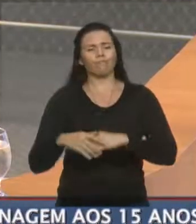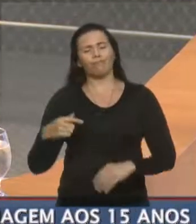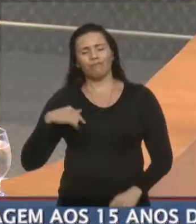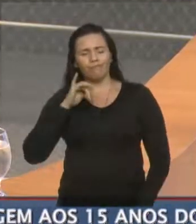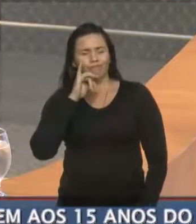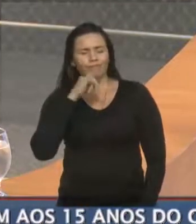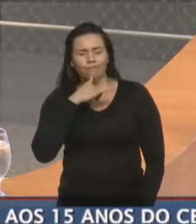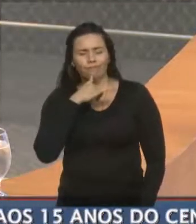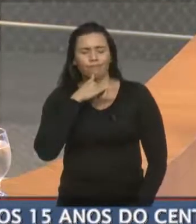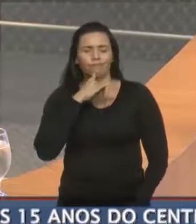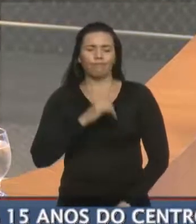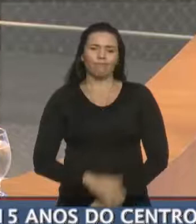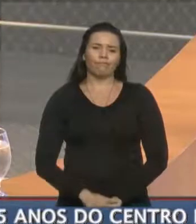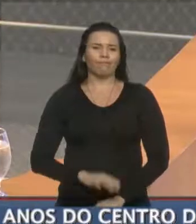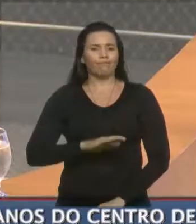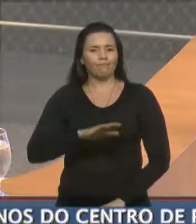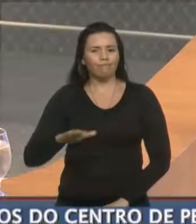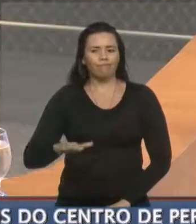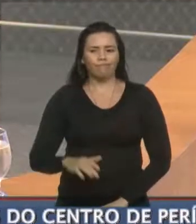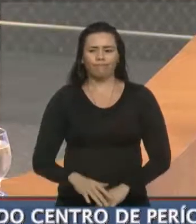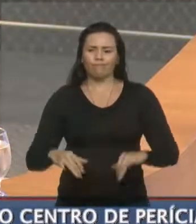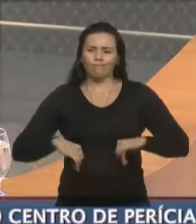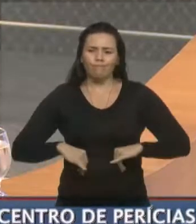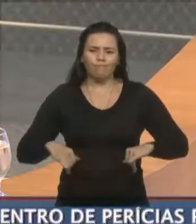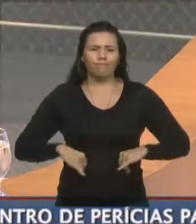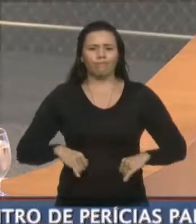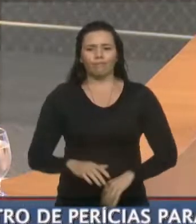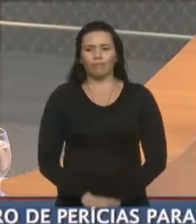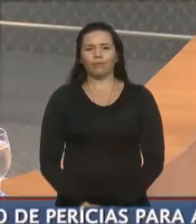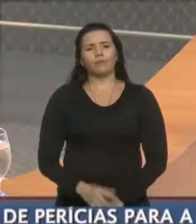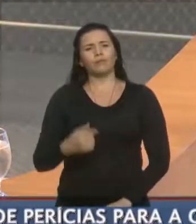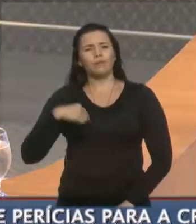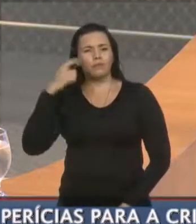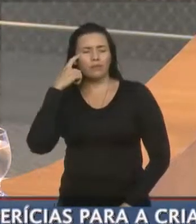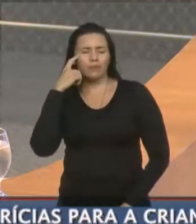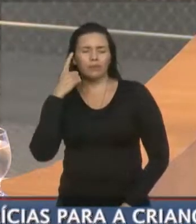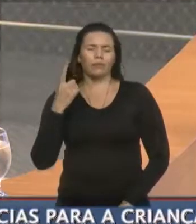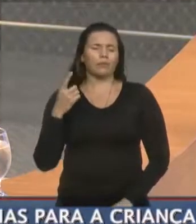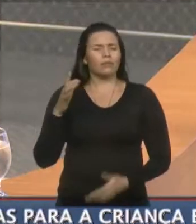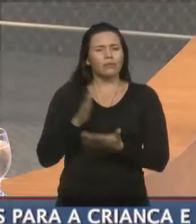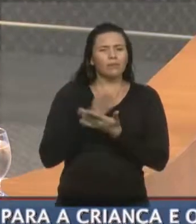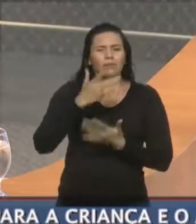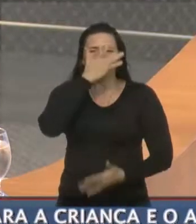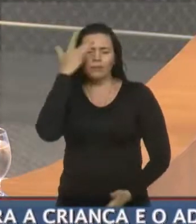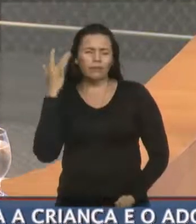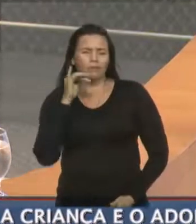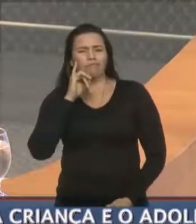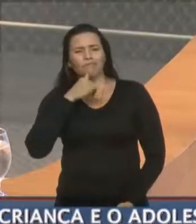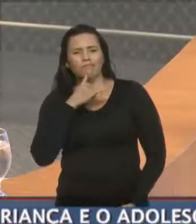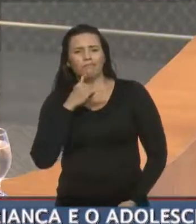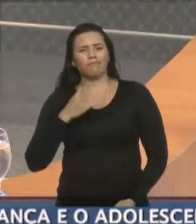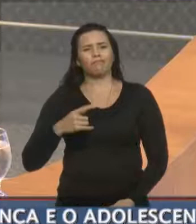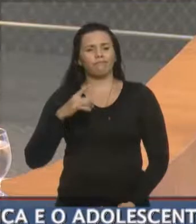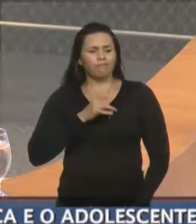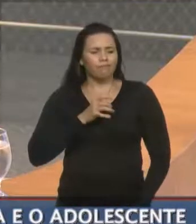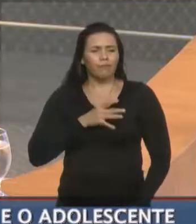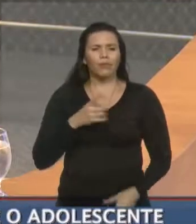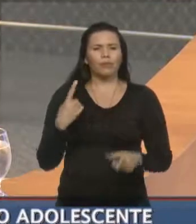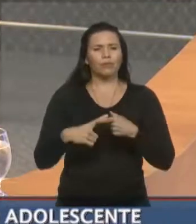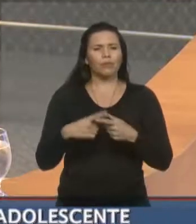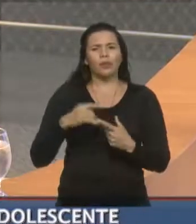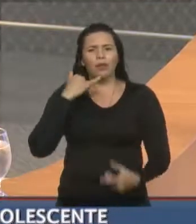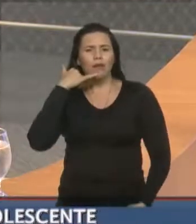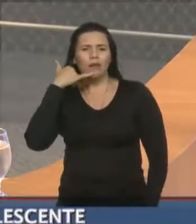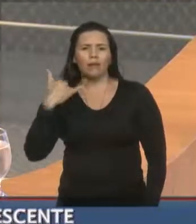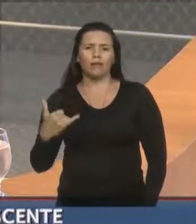existirem, infelizmente, ainda existem aqueles que têm medo, que têm receio de formalizar uma denúncia, de formalizar uma